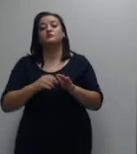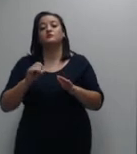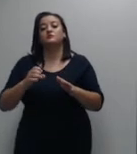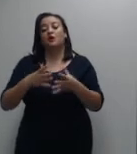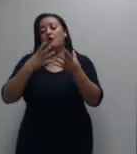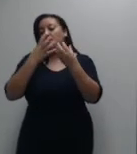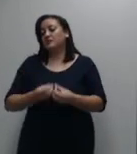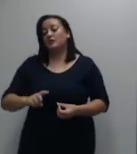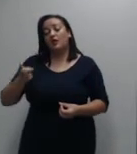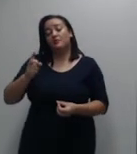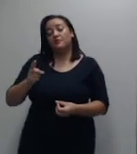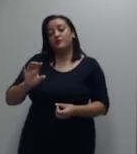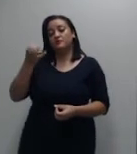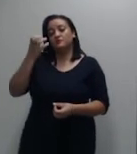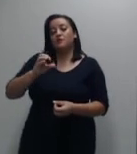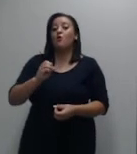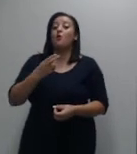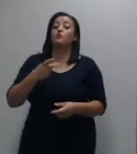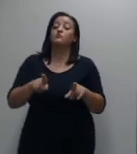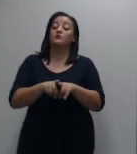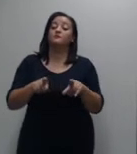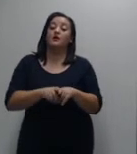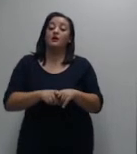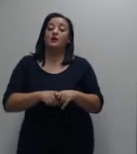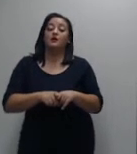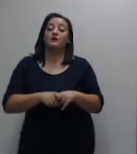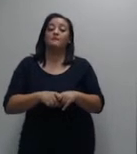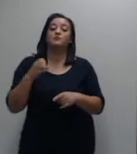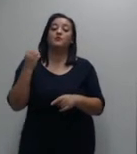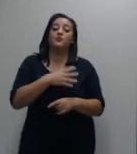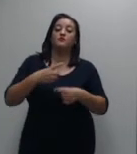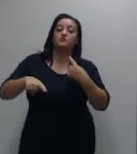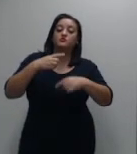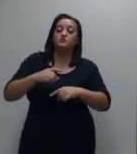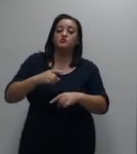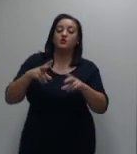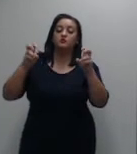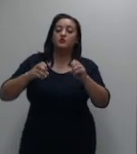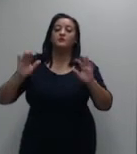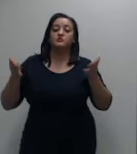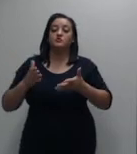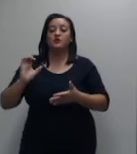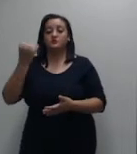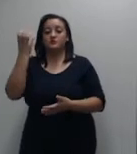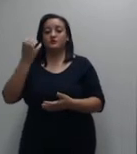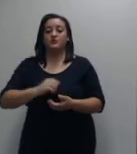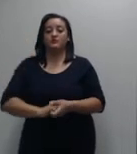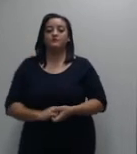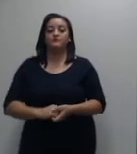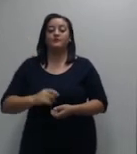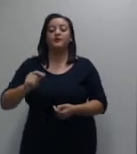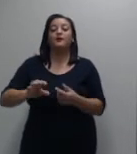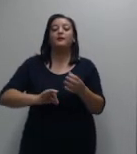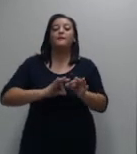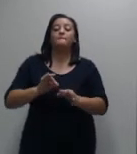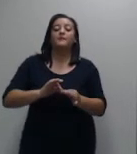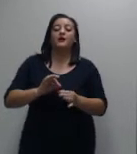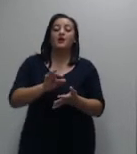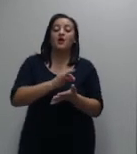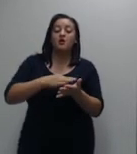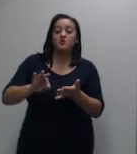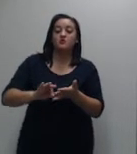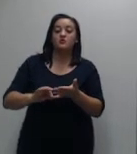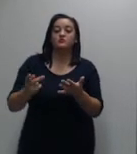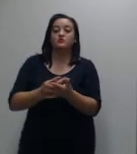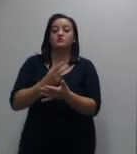ou mesmo ainda para rediscussão de matéria já resolvida para correção de eu julgamento a